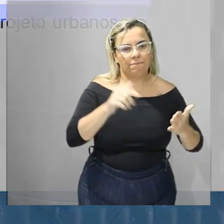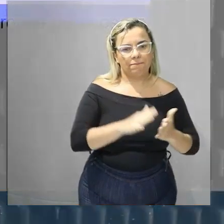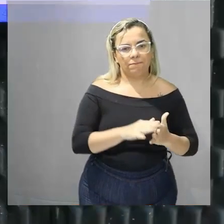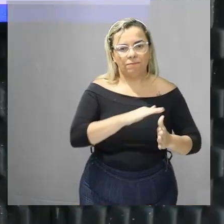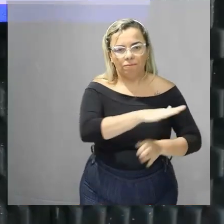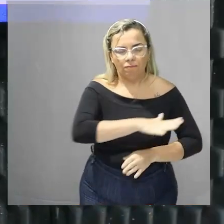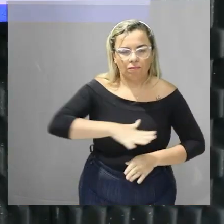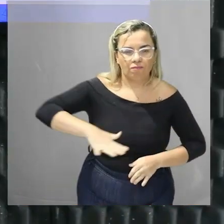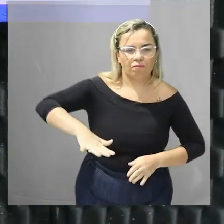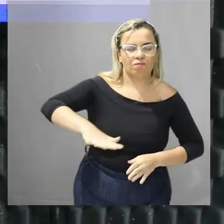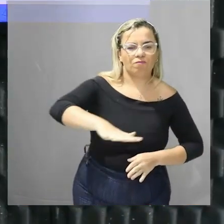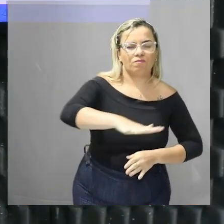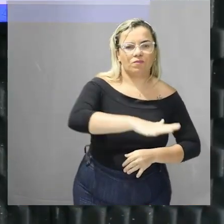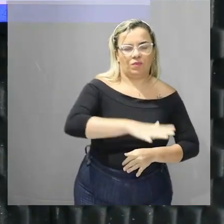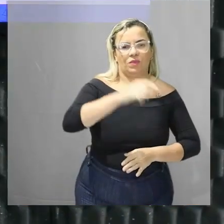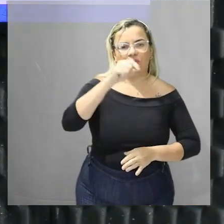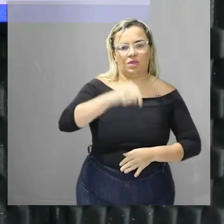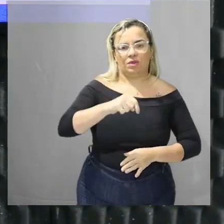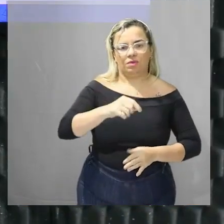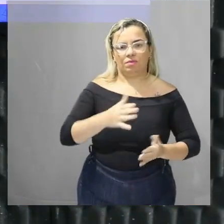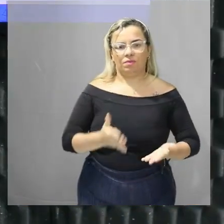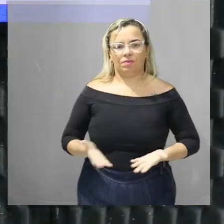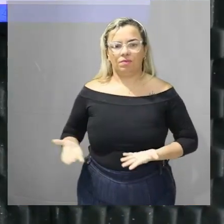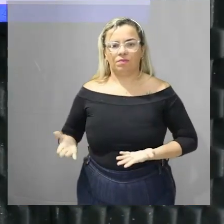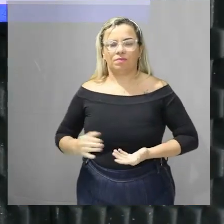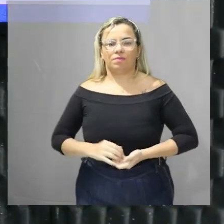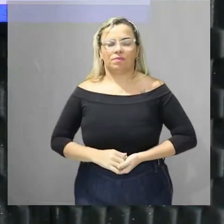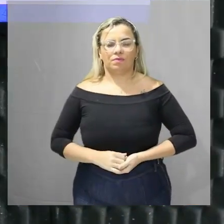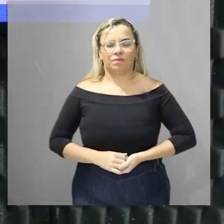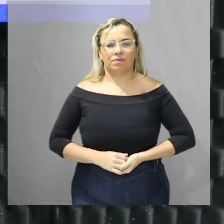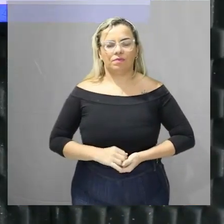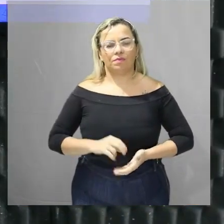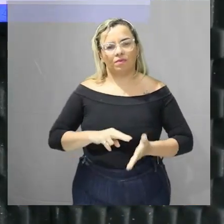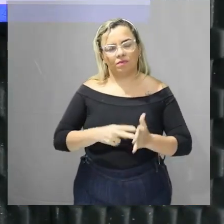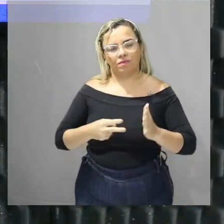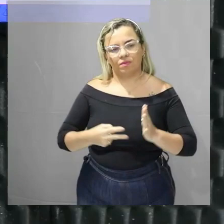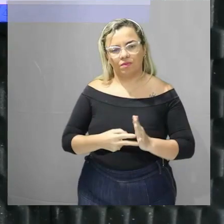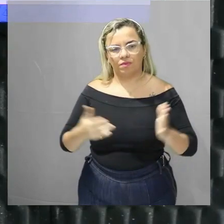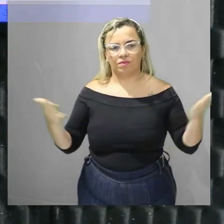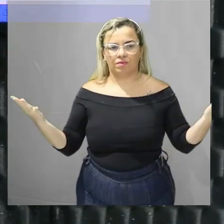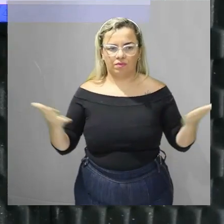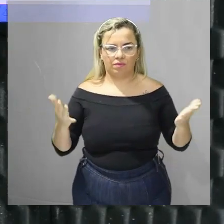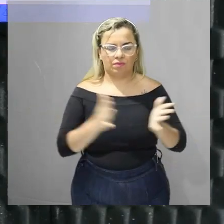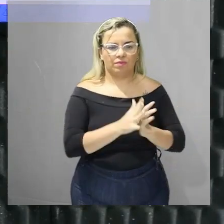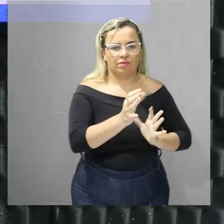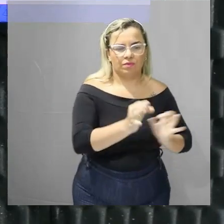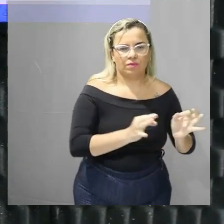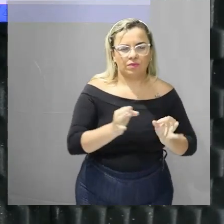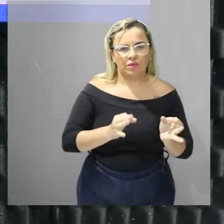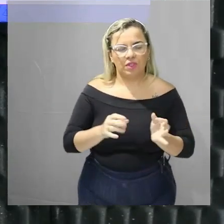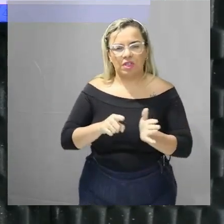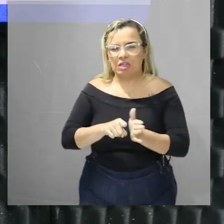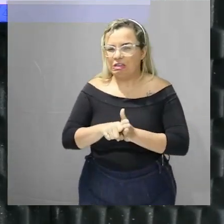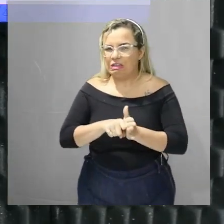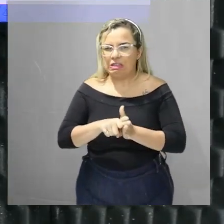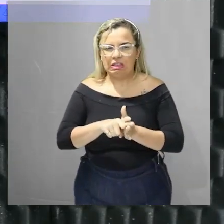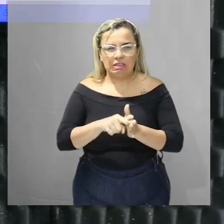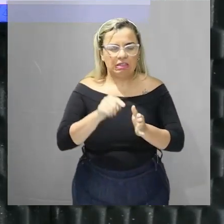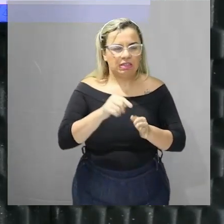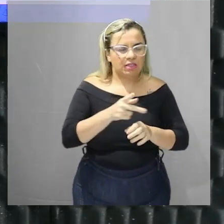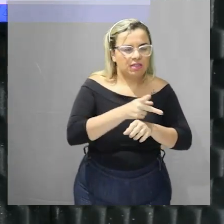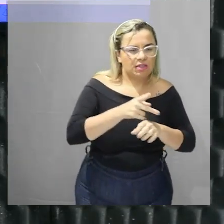os meios possíveis e imagináveis, ou seja, agora, galera, o planejamento ele busca se expandir,